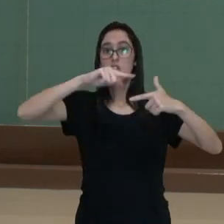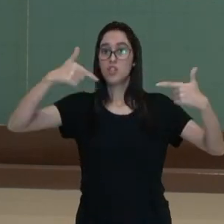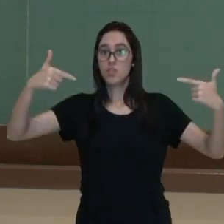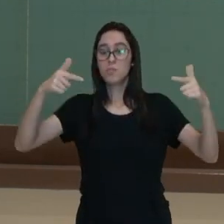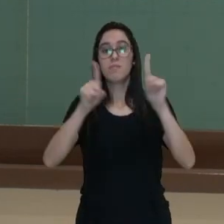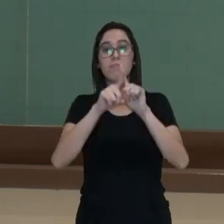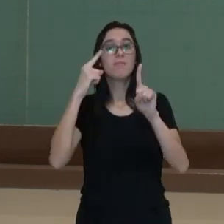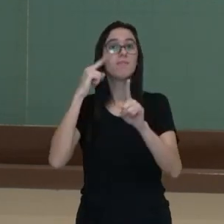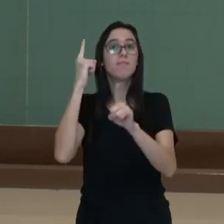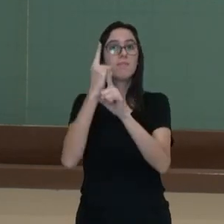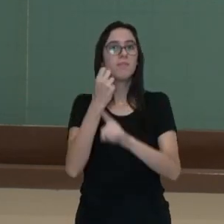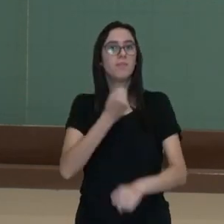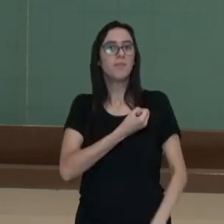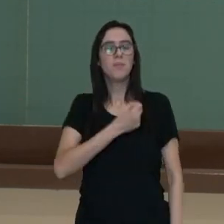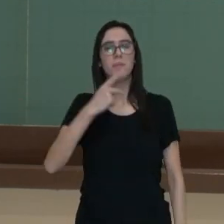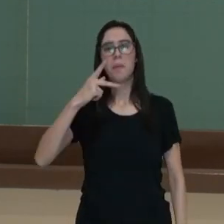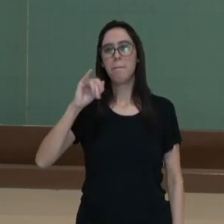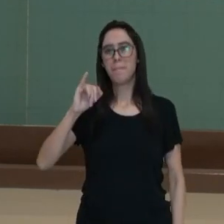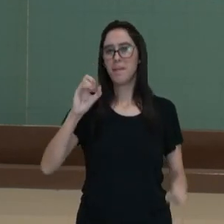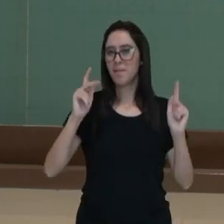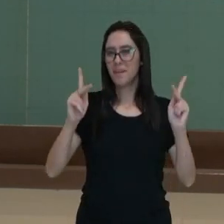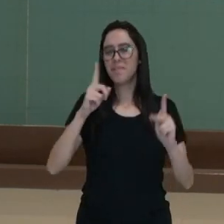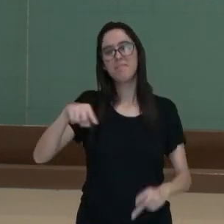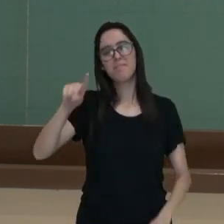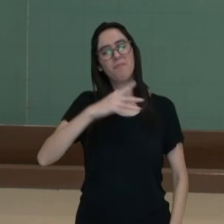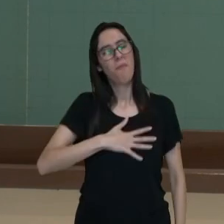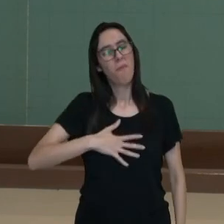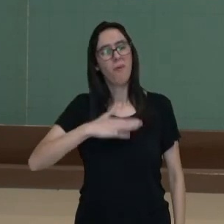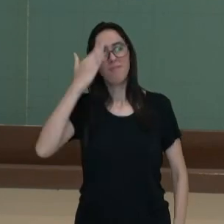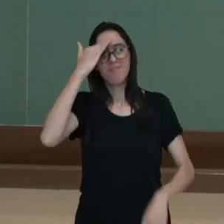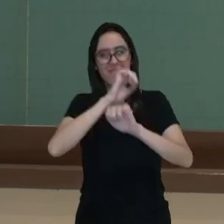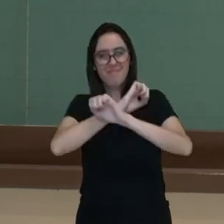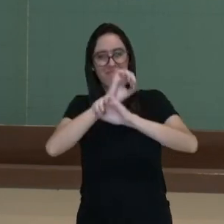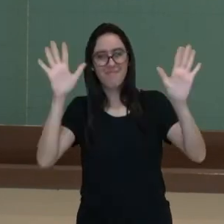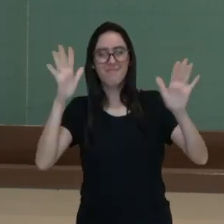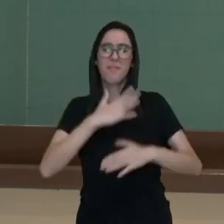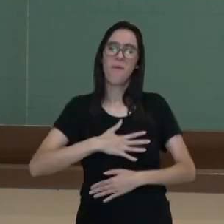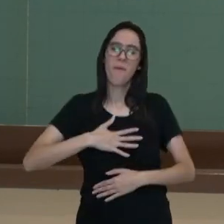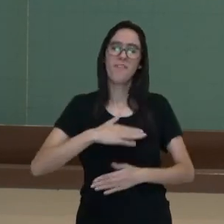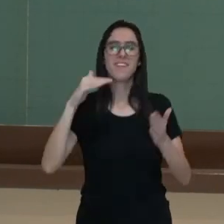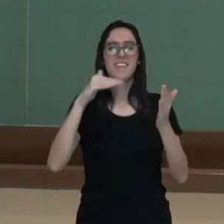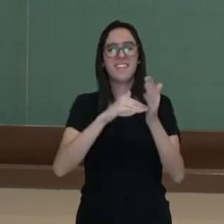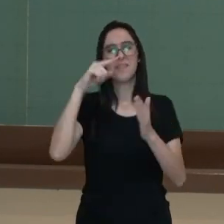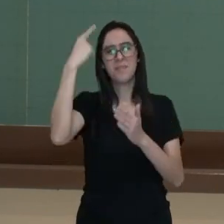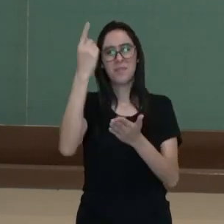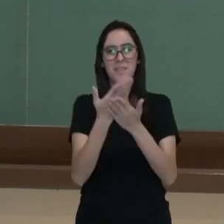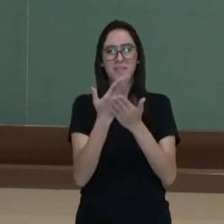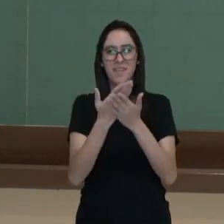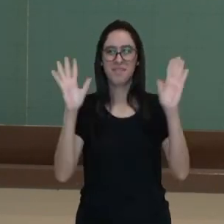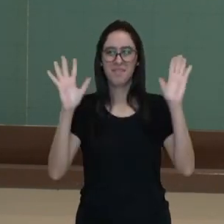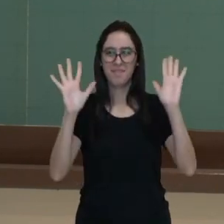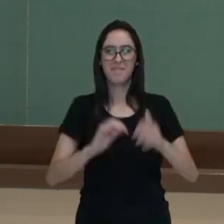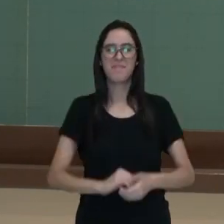do número π, ok? Espero que vocês tenham entendido, tenham gostado e a gente se vê na próxima